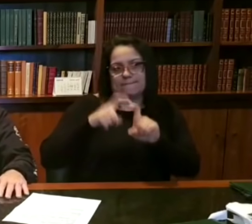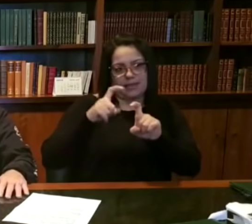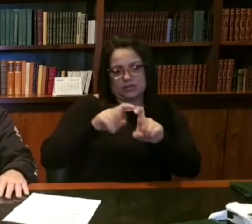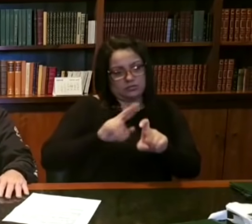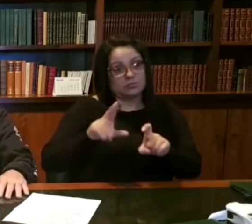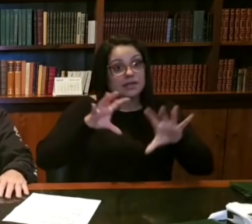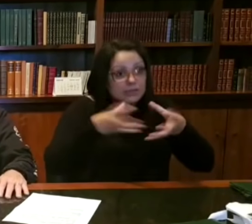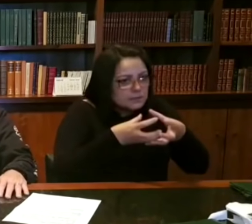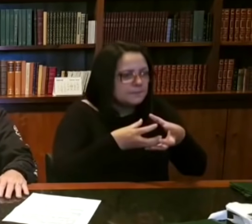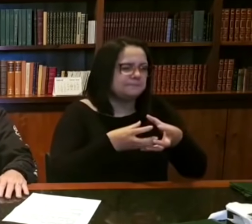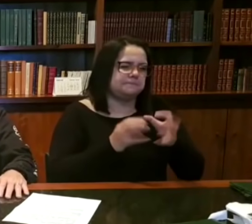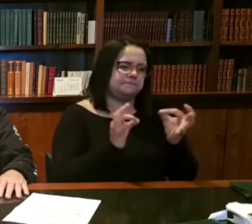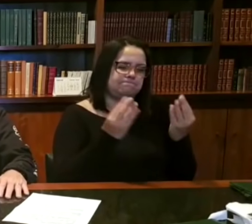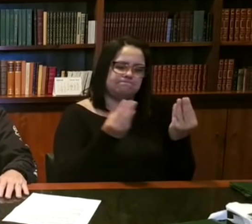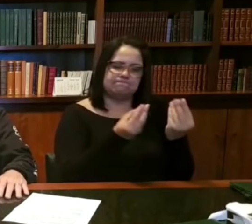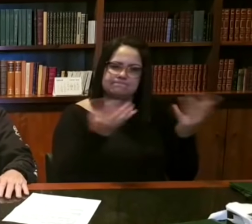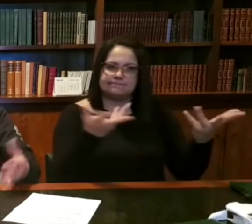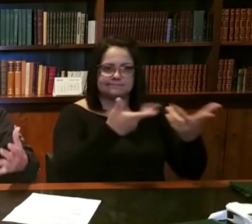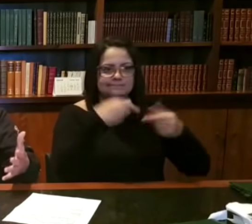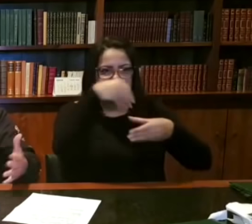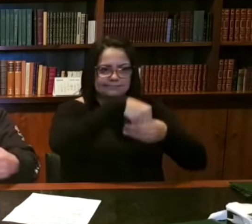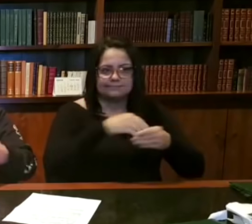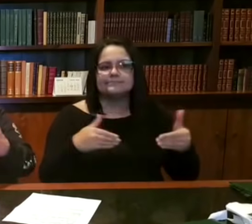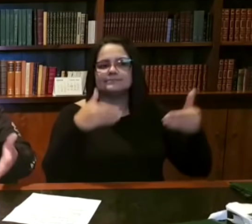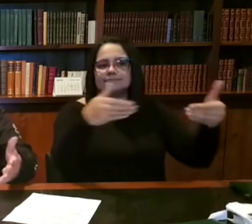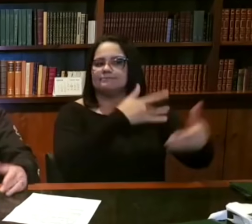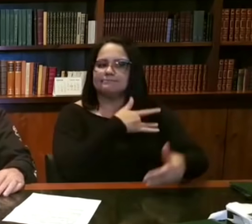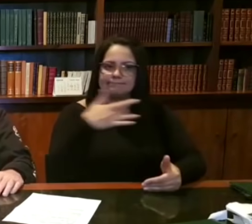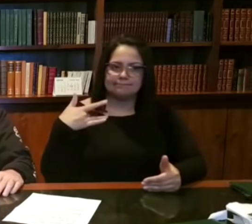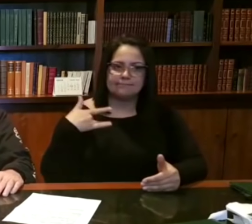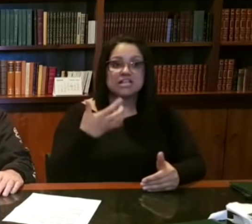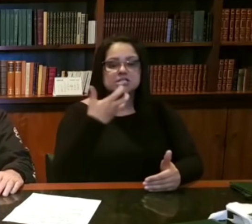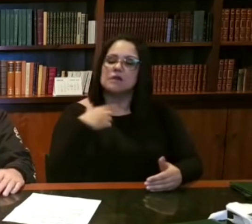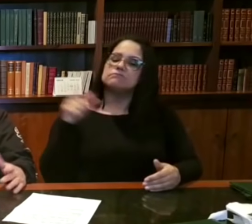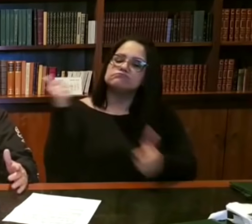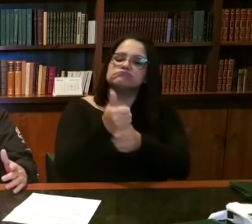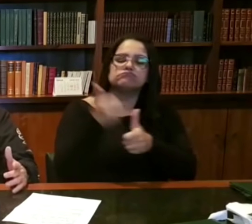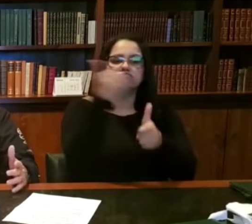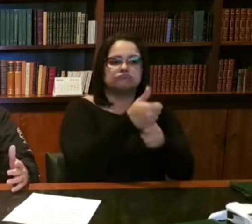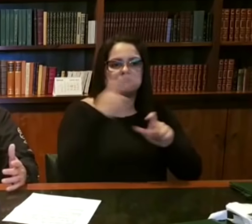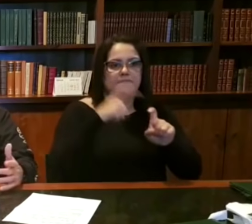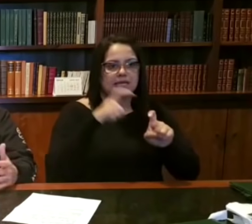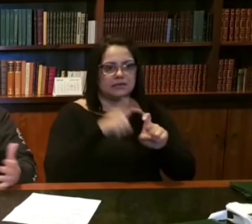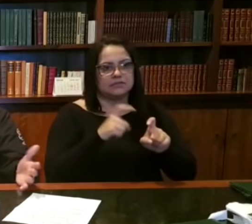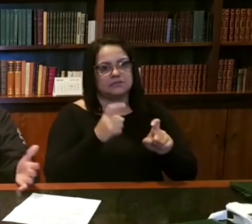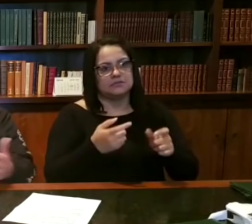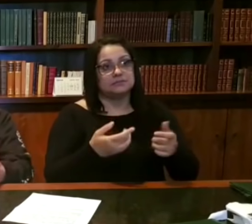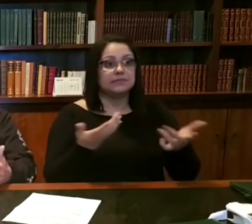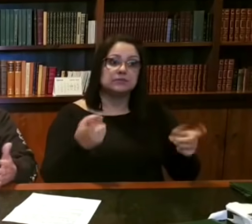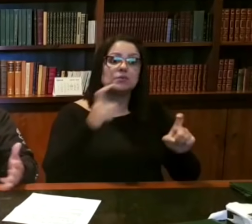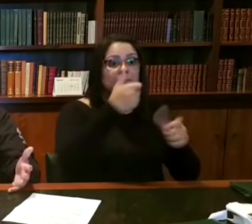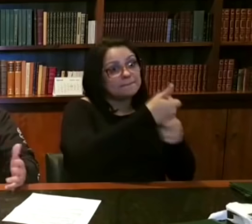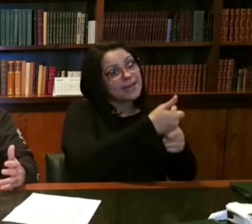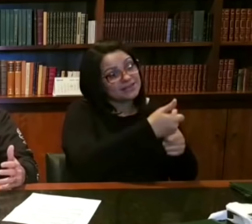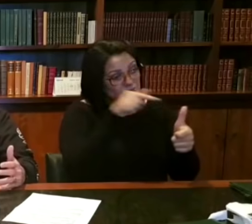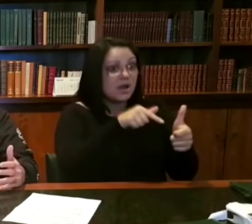com uma equipe fantástica dentro do Ministério da Saúde, e muitos querem que a gente coloque lá um médico, tá? E agora um médico